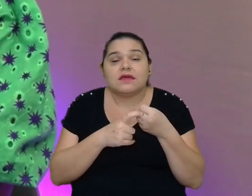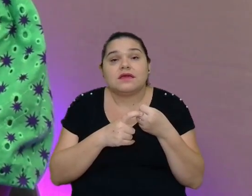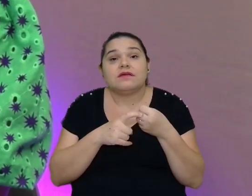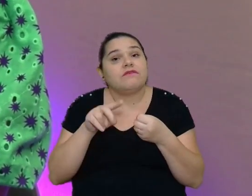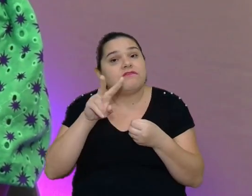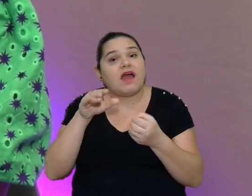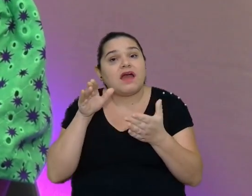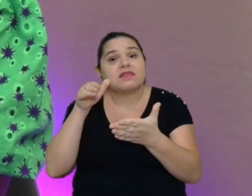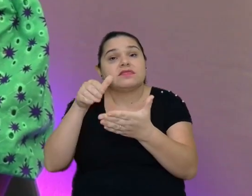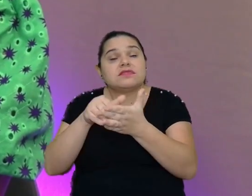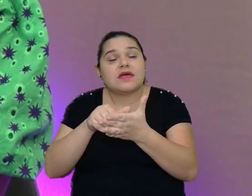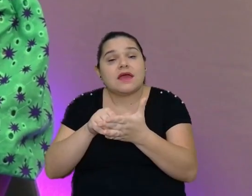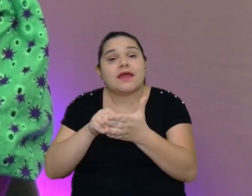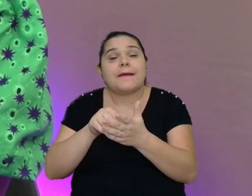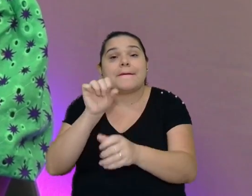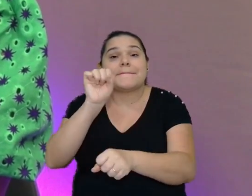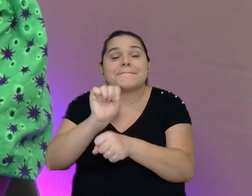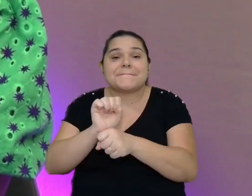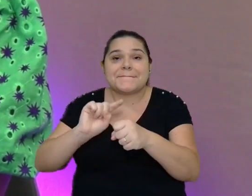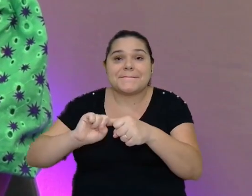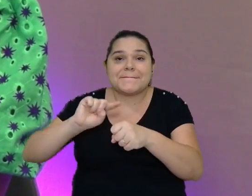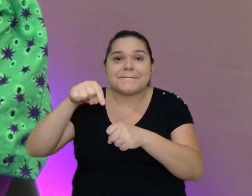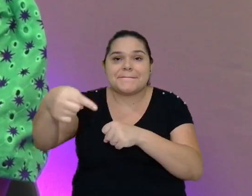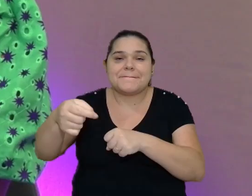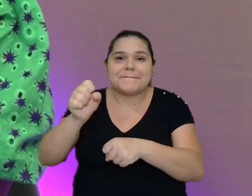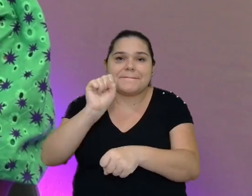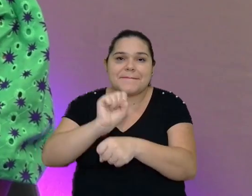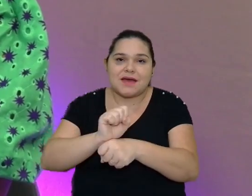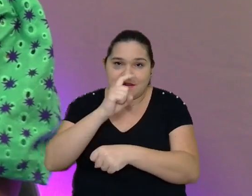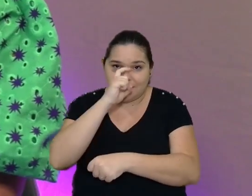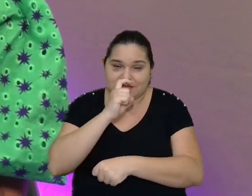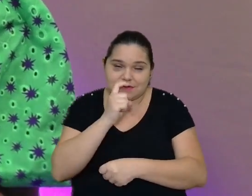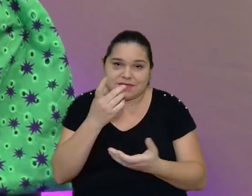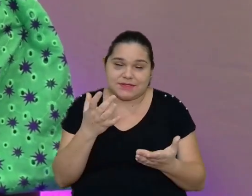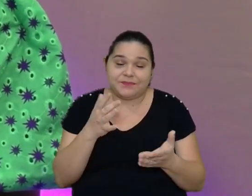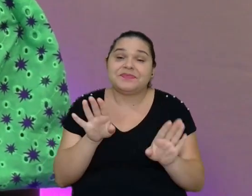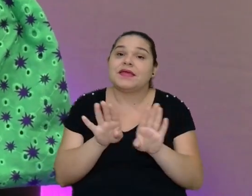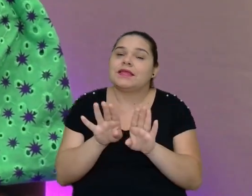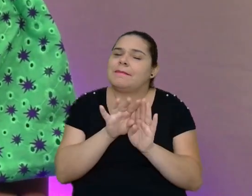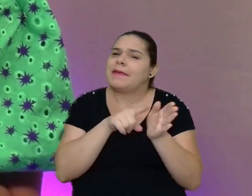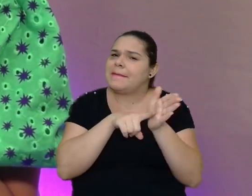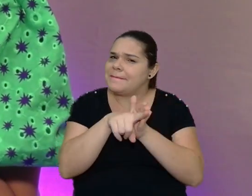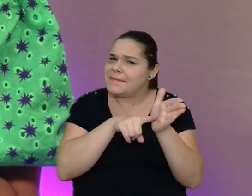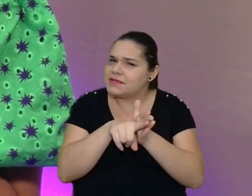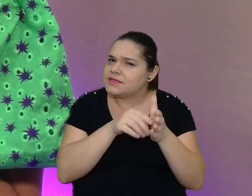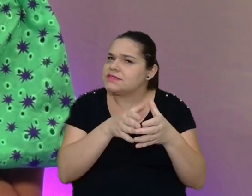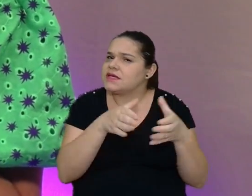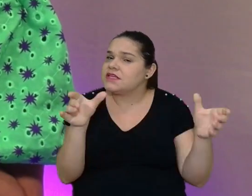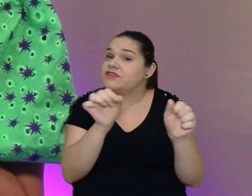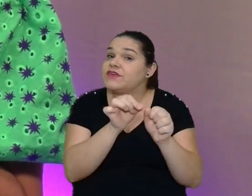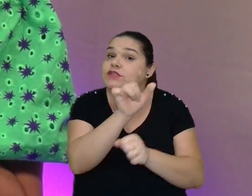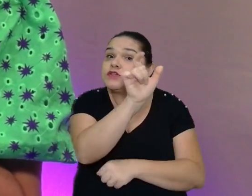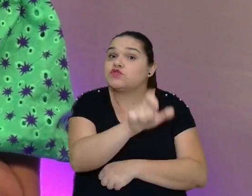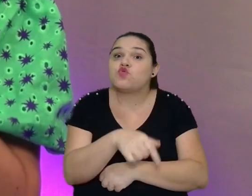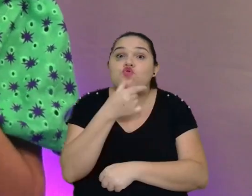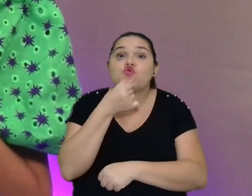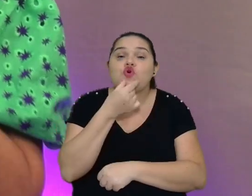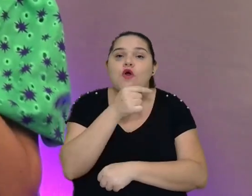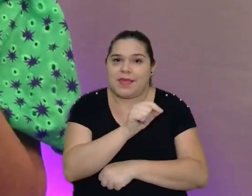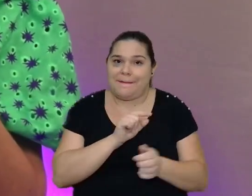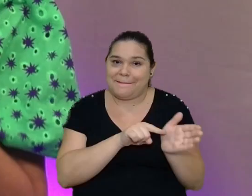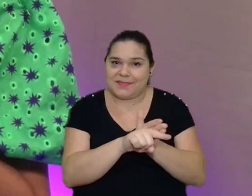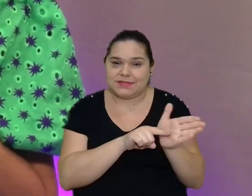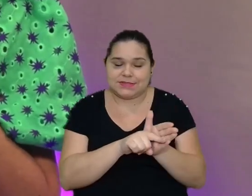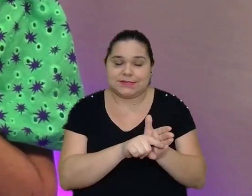algumas pesquisas, mas que foram feitas com homens, grandes pesquisas que dizem que quando as pessoas,